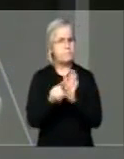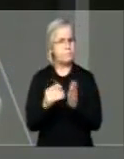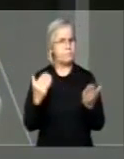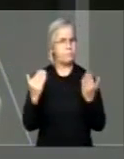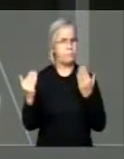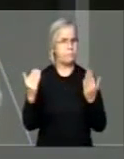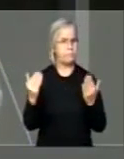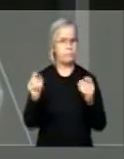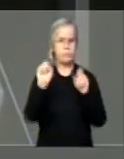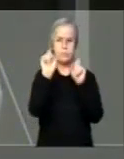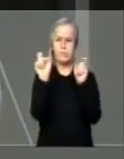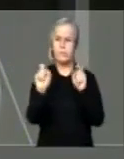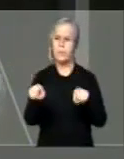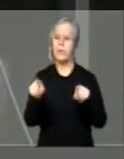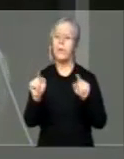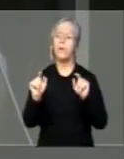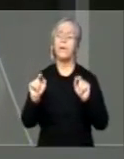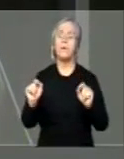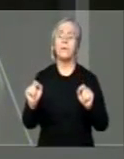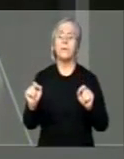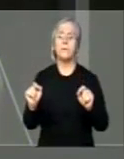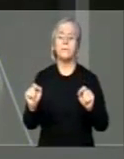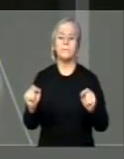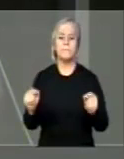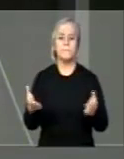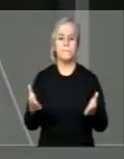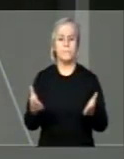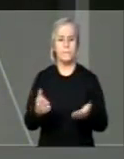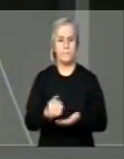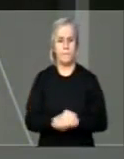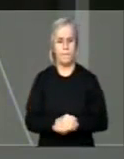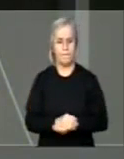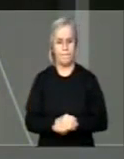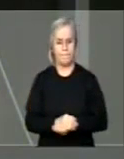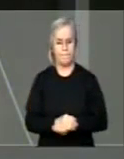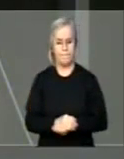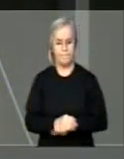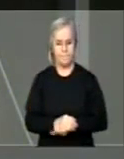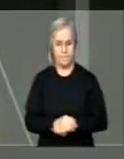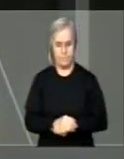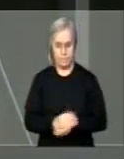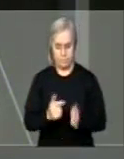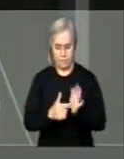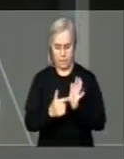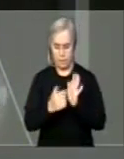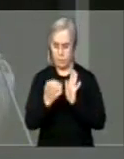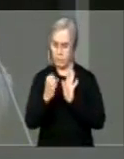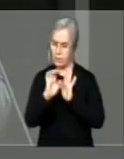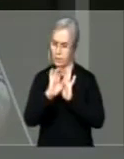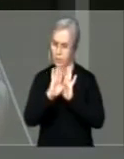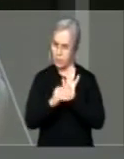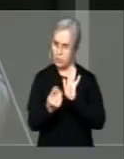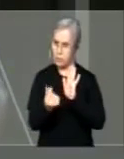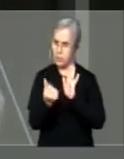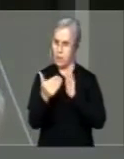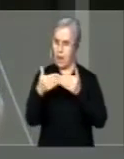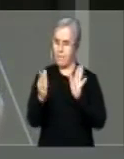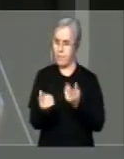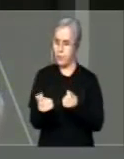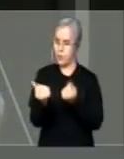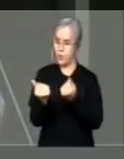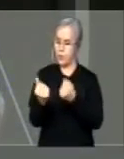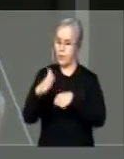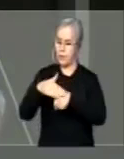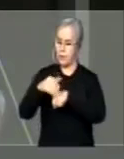você, inclusive, o ponto central será essa emenda aí que propõe a abertura do